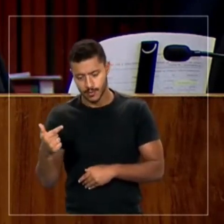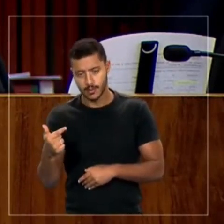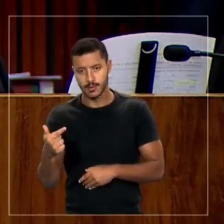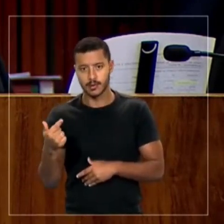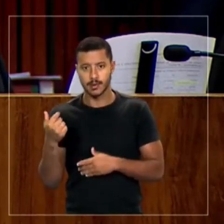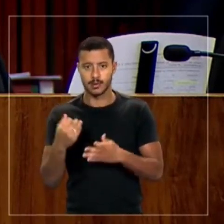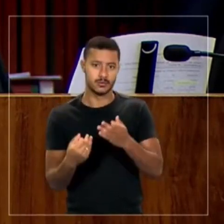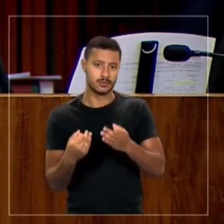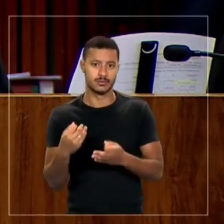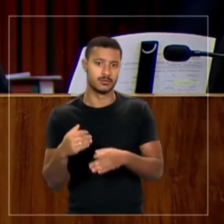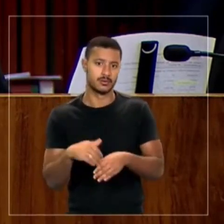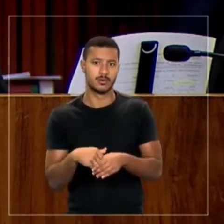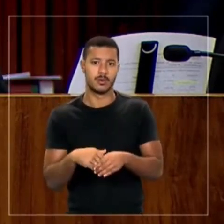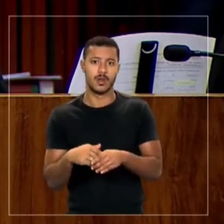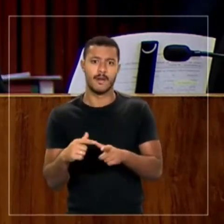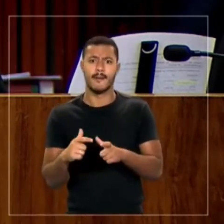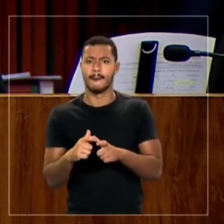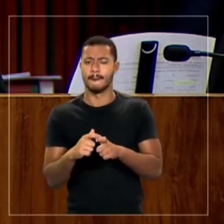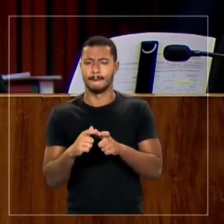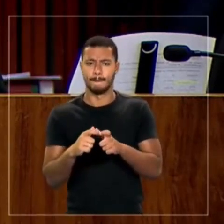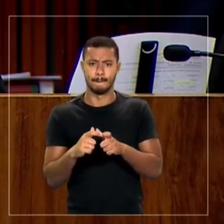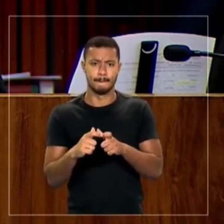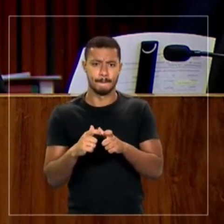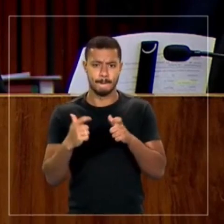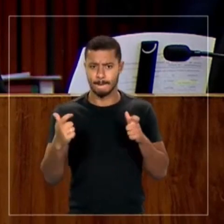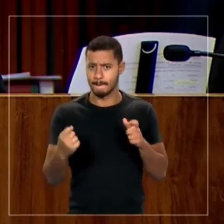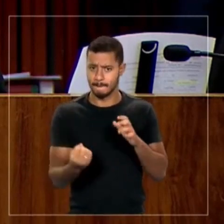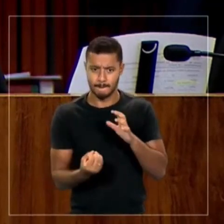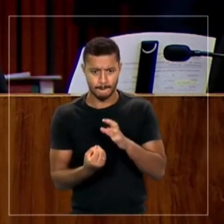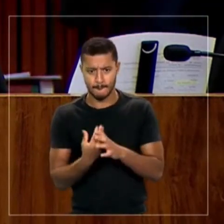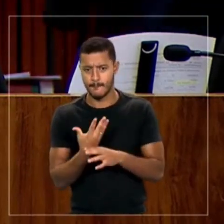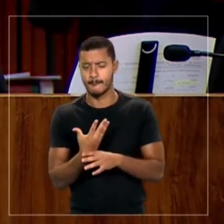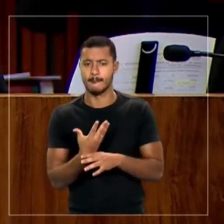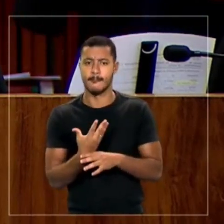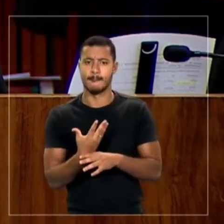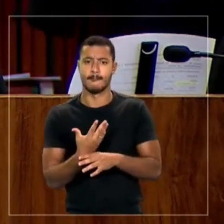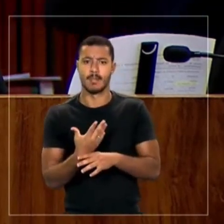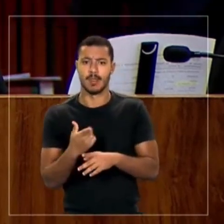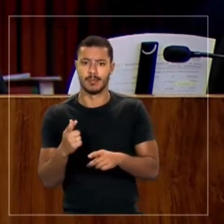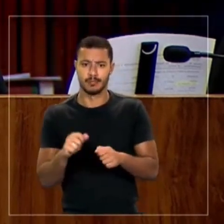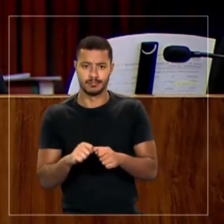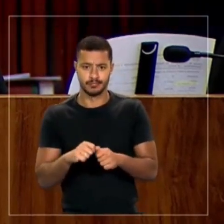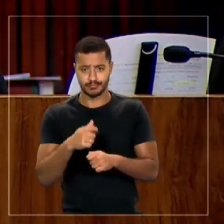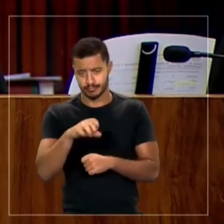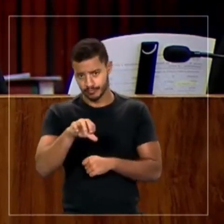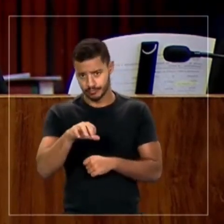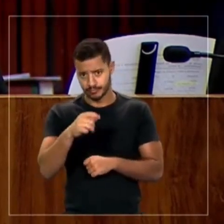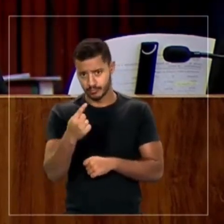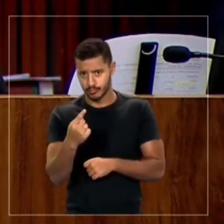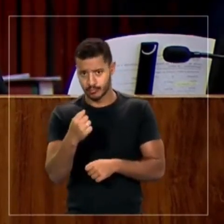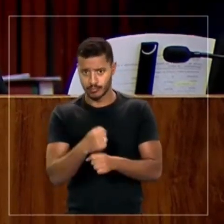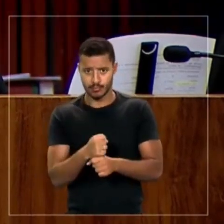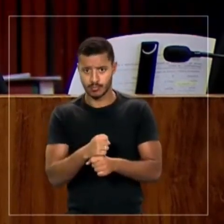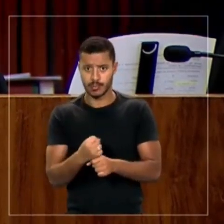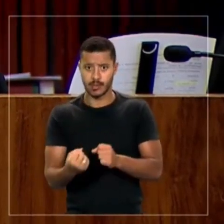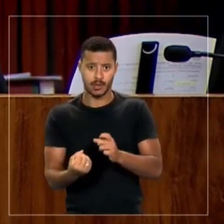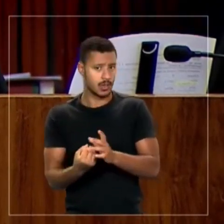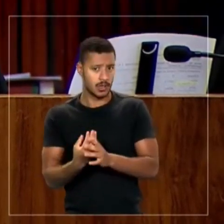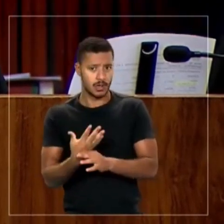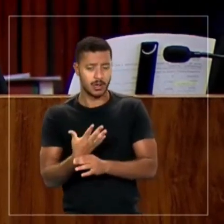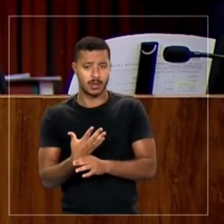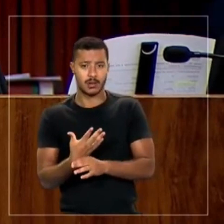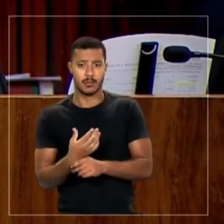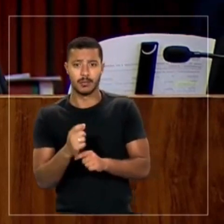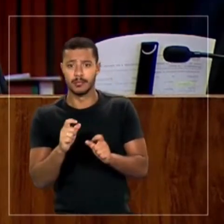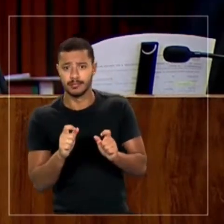a Justiça Eleitoral foi uma grande criação que completa 91 anos, uma criação